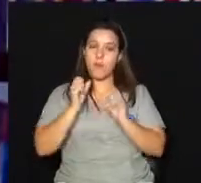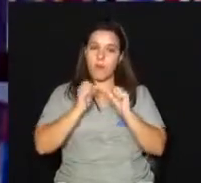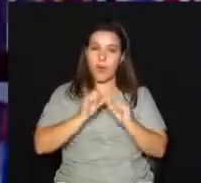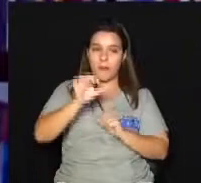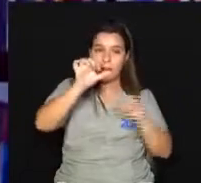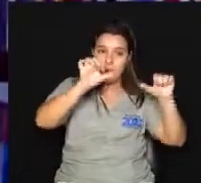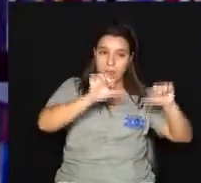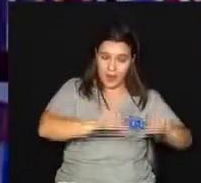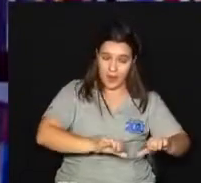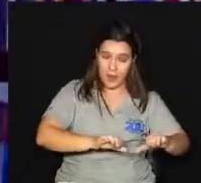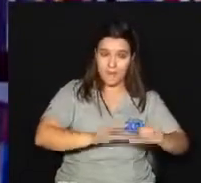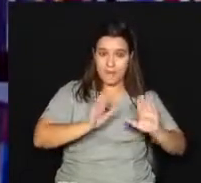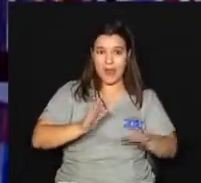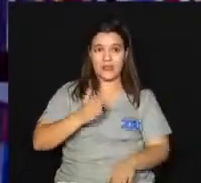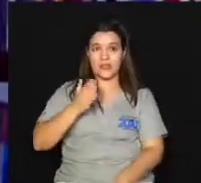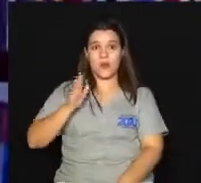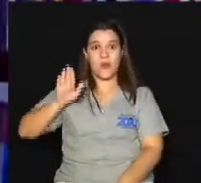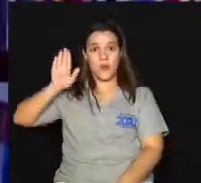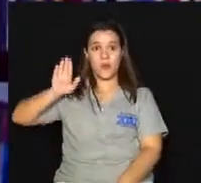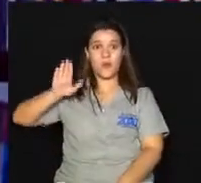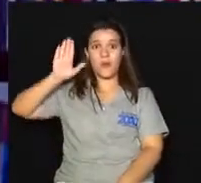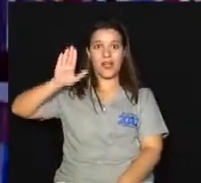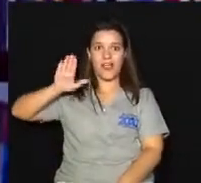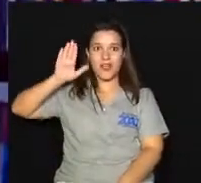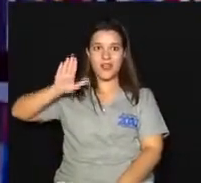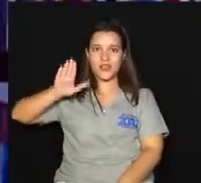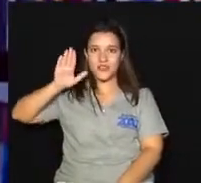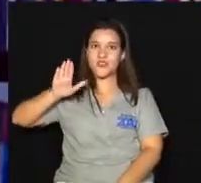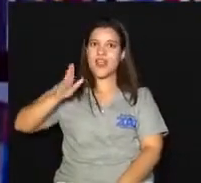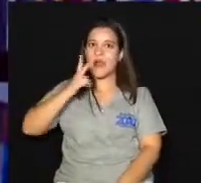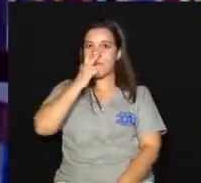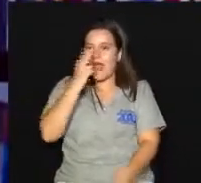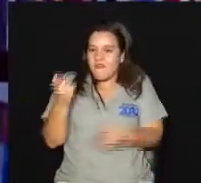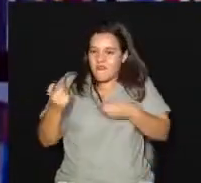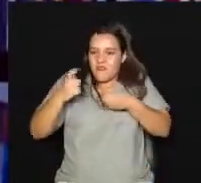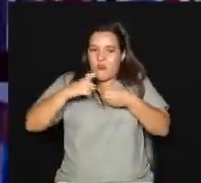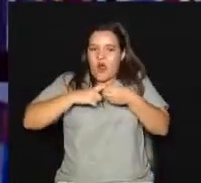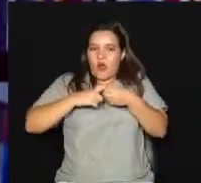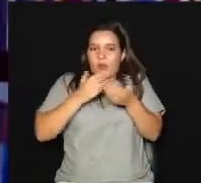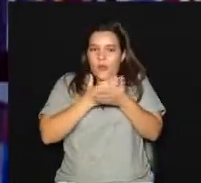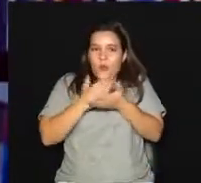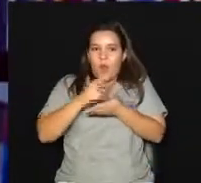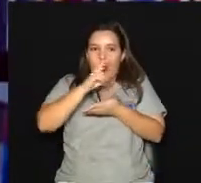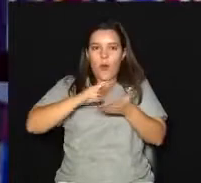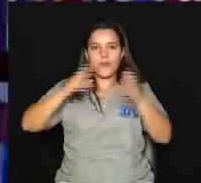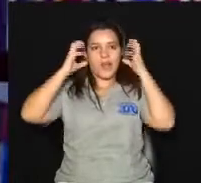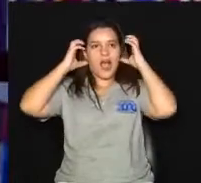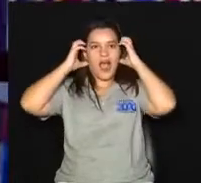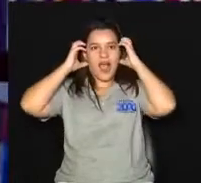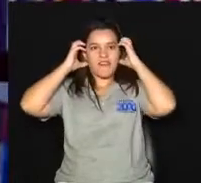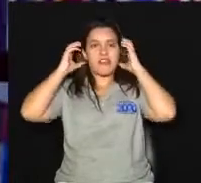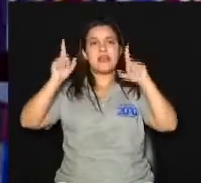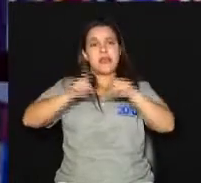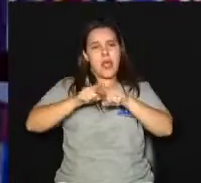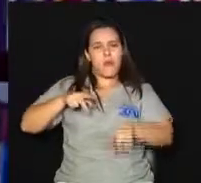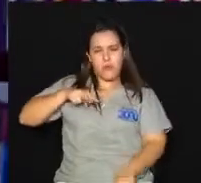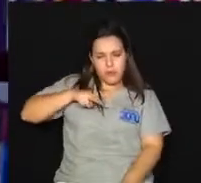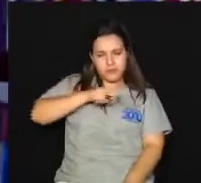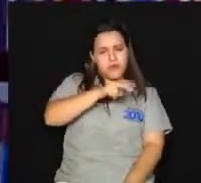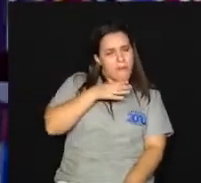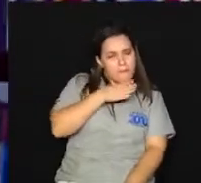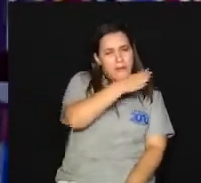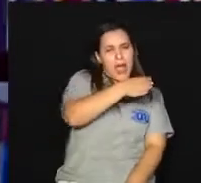dizer, a gente volta às origens do processo político, que usava o rádio e sola de sapato. Então,